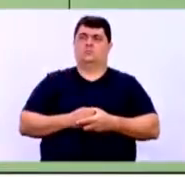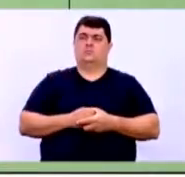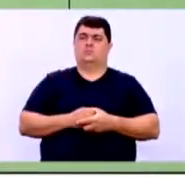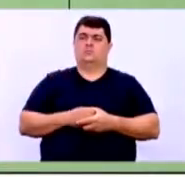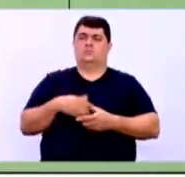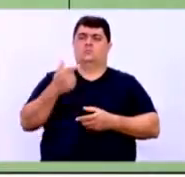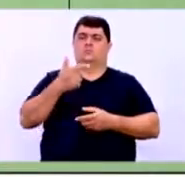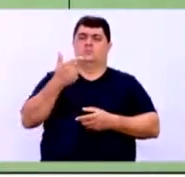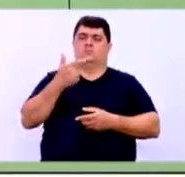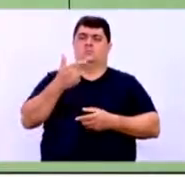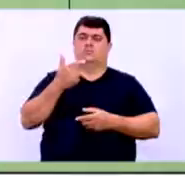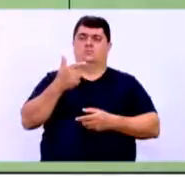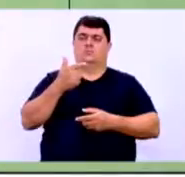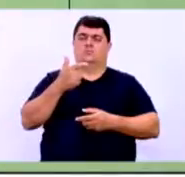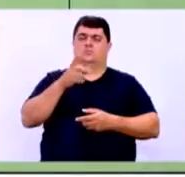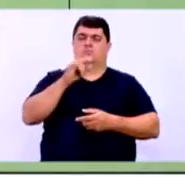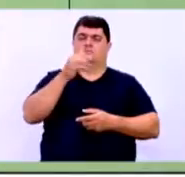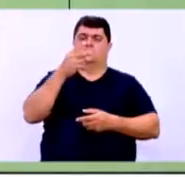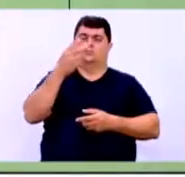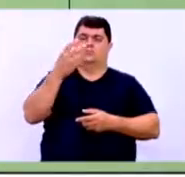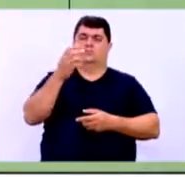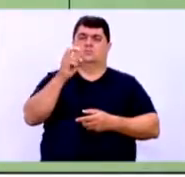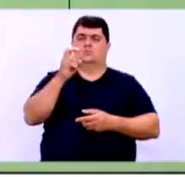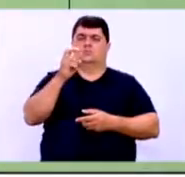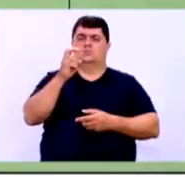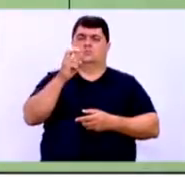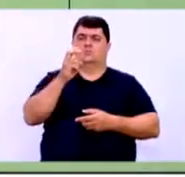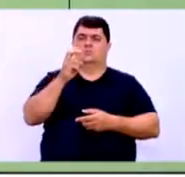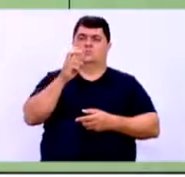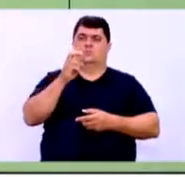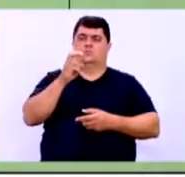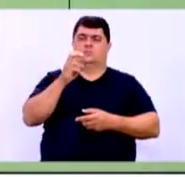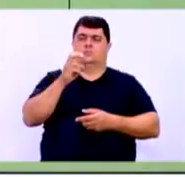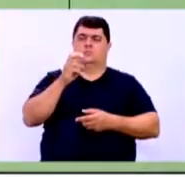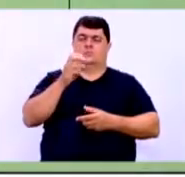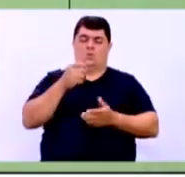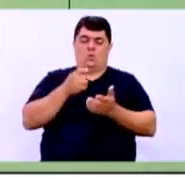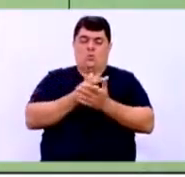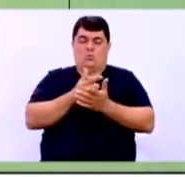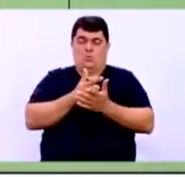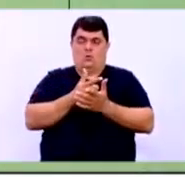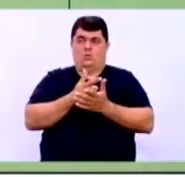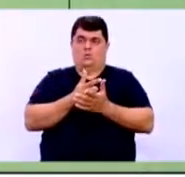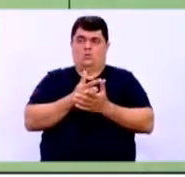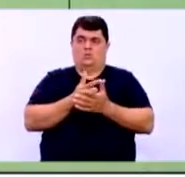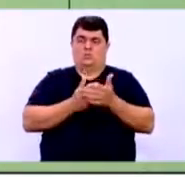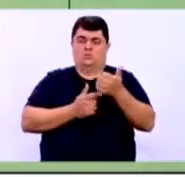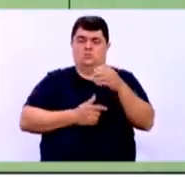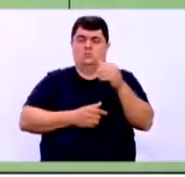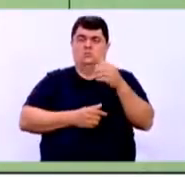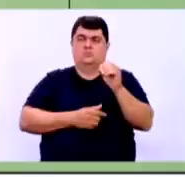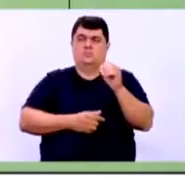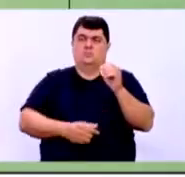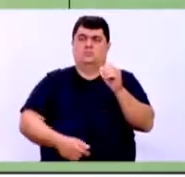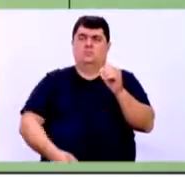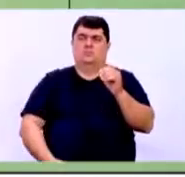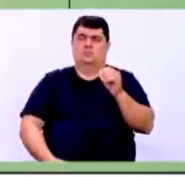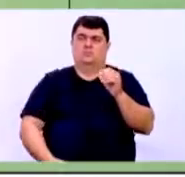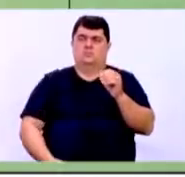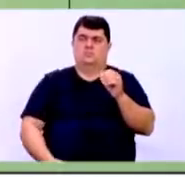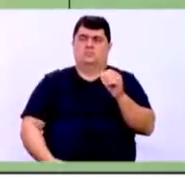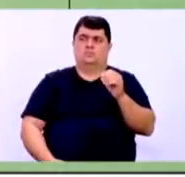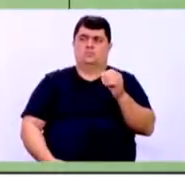Segundo lançamento, o que vai acontecer no dia 5? Uma compra de 10. Professor, eu